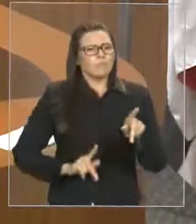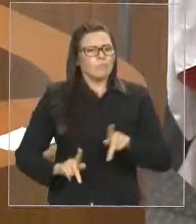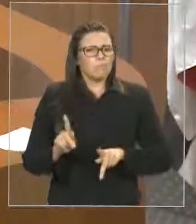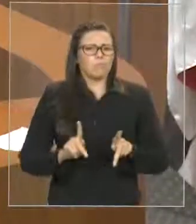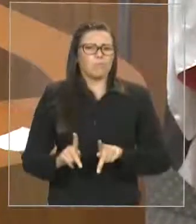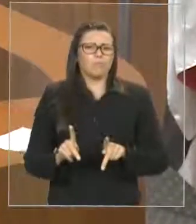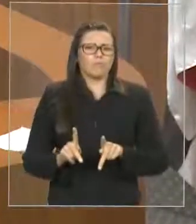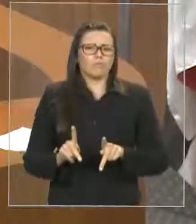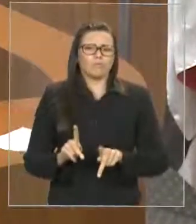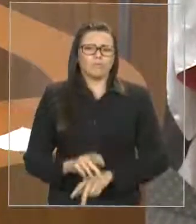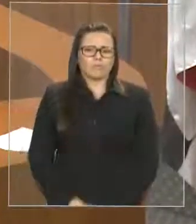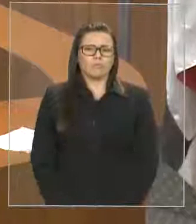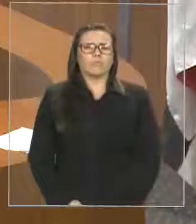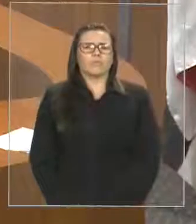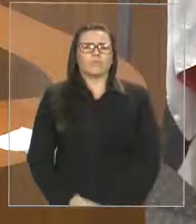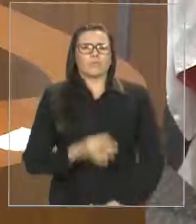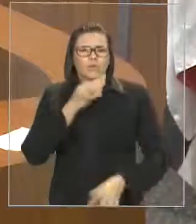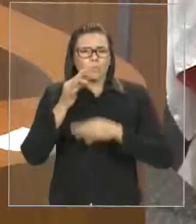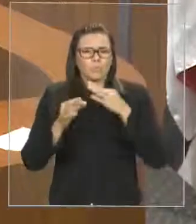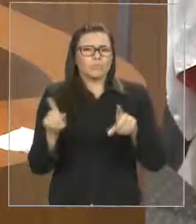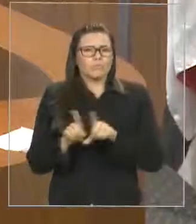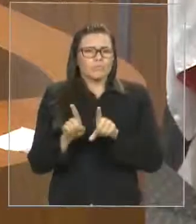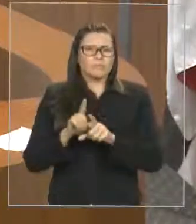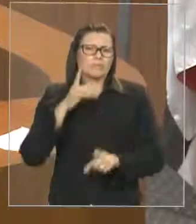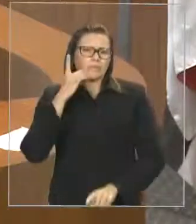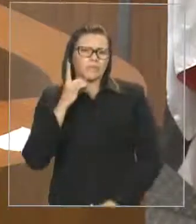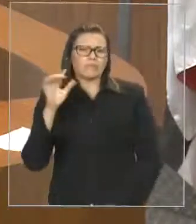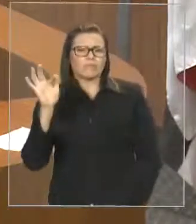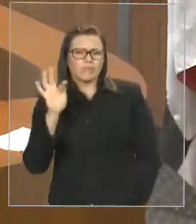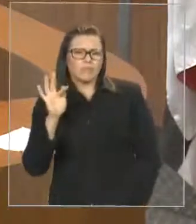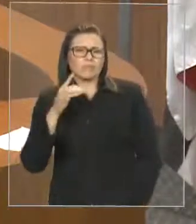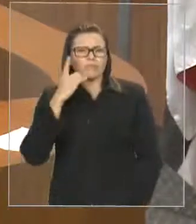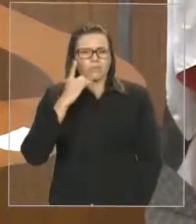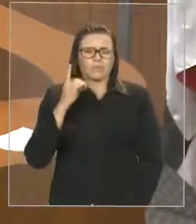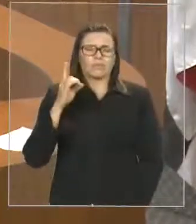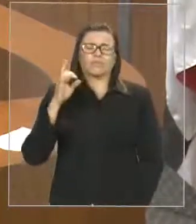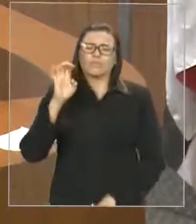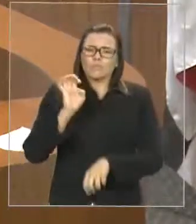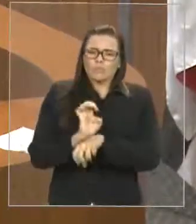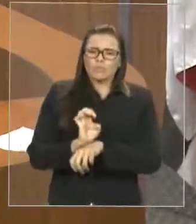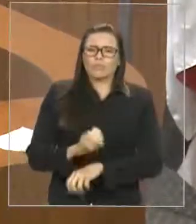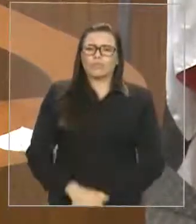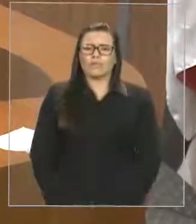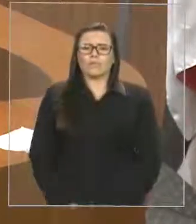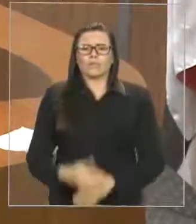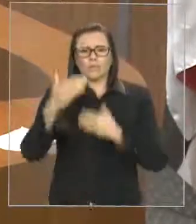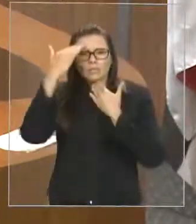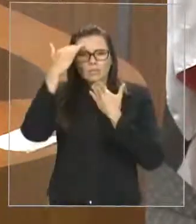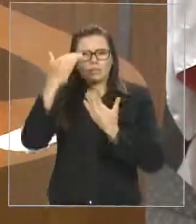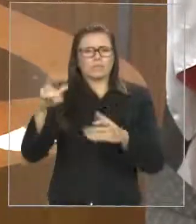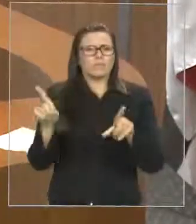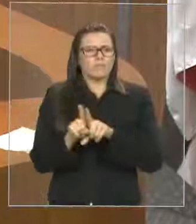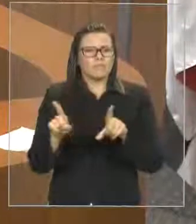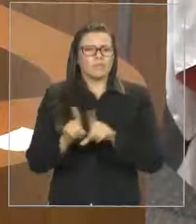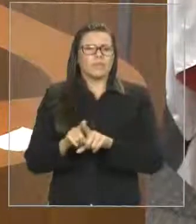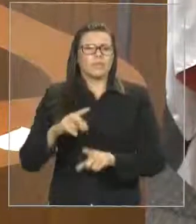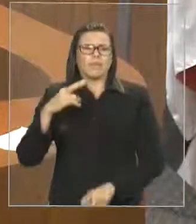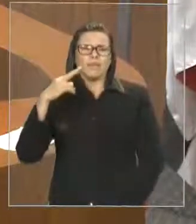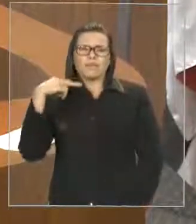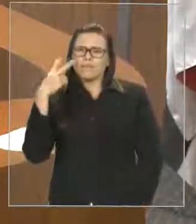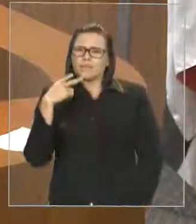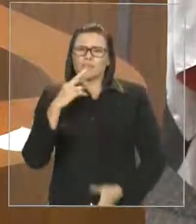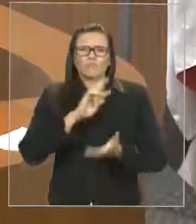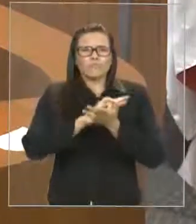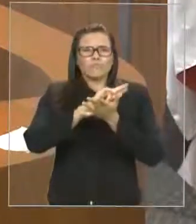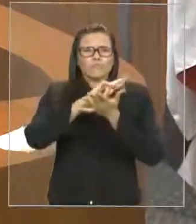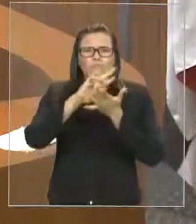a sua opinião. Quero agradecer também a presença de vereadores dos mais diversos municípios do Maranhão